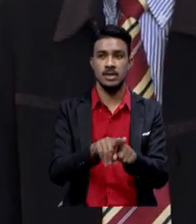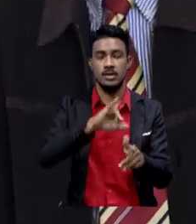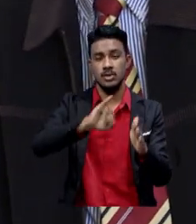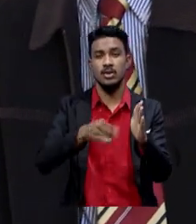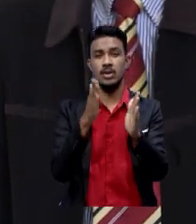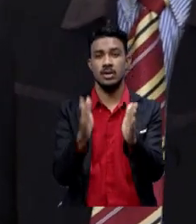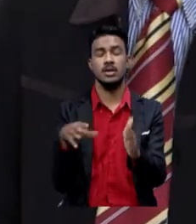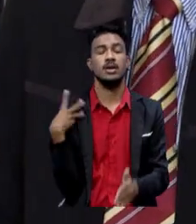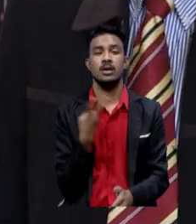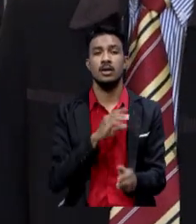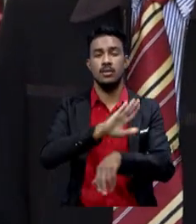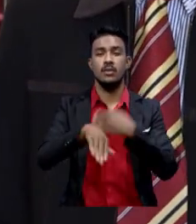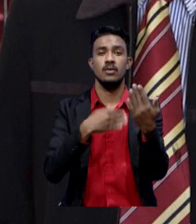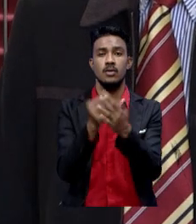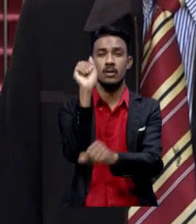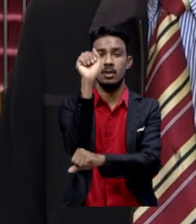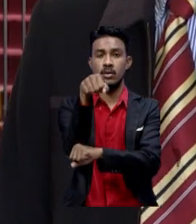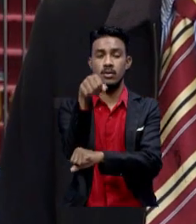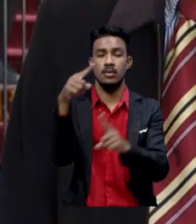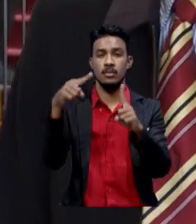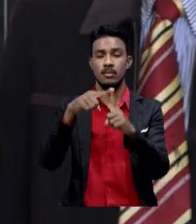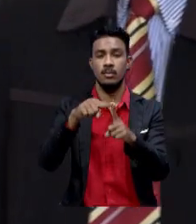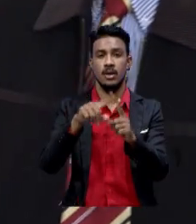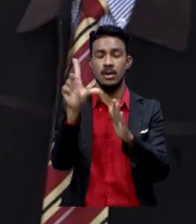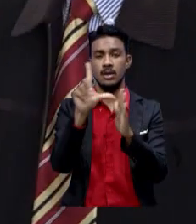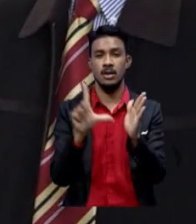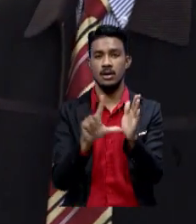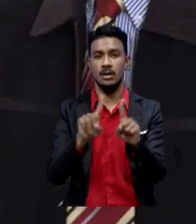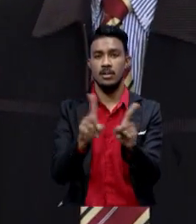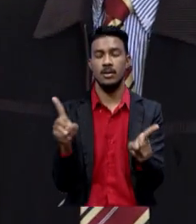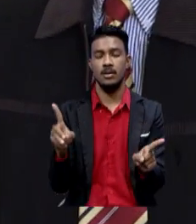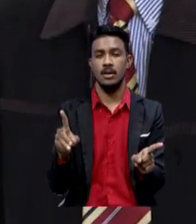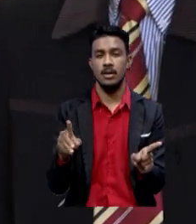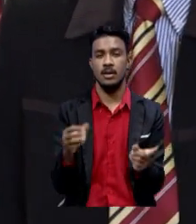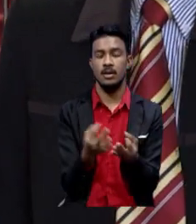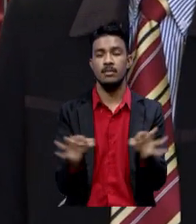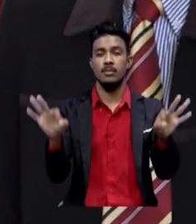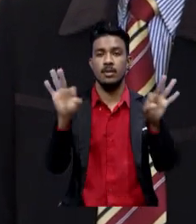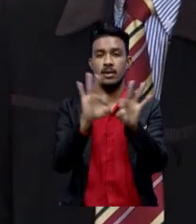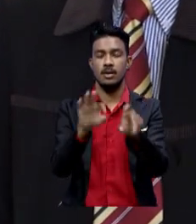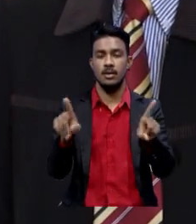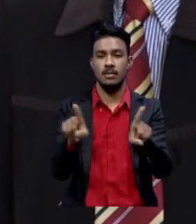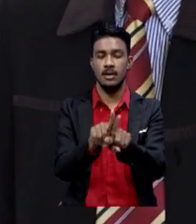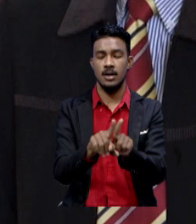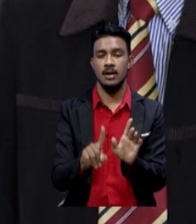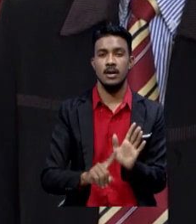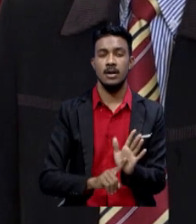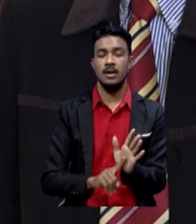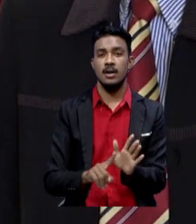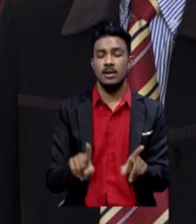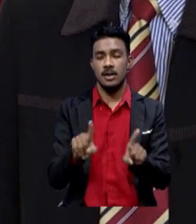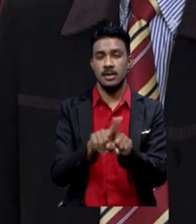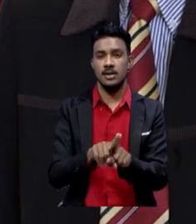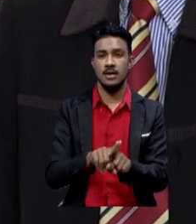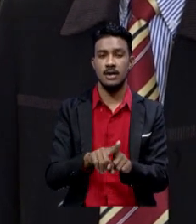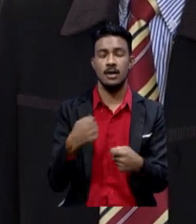tu hakruk ba lei sira, mas be buat importante, maka a implementação lei ne,